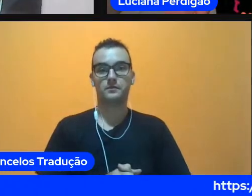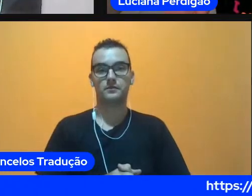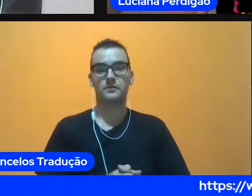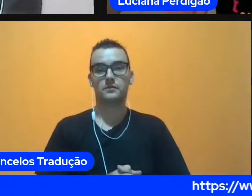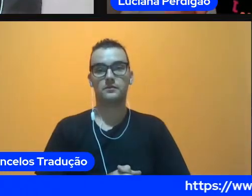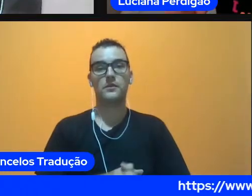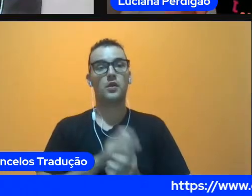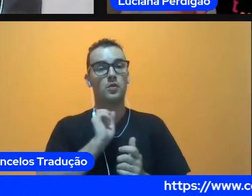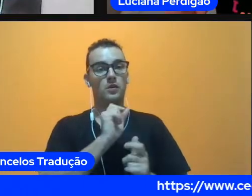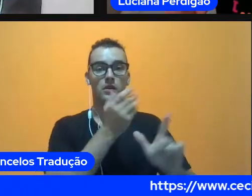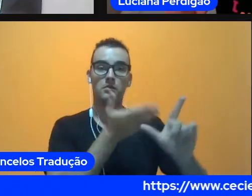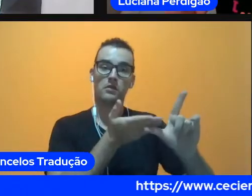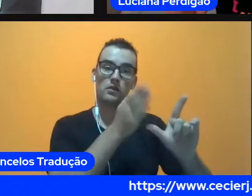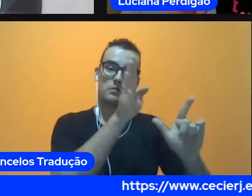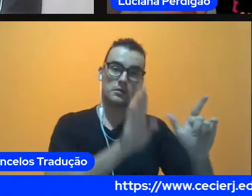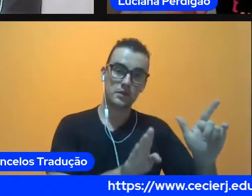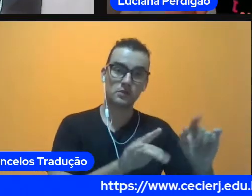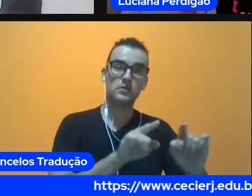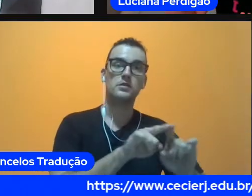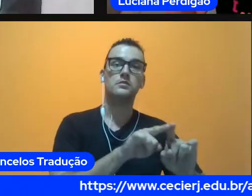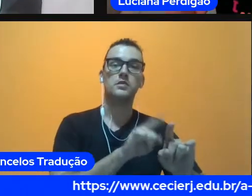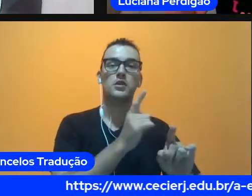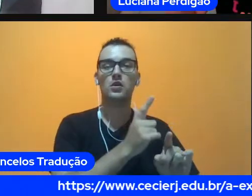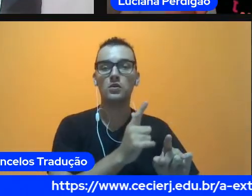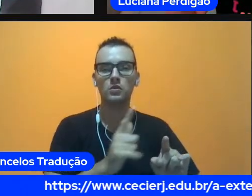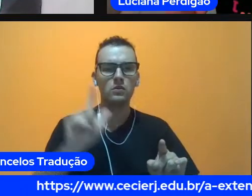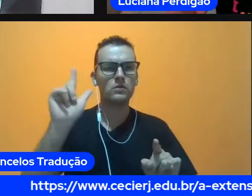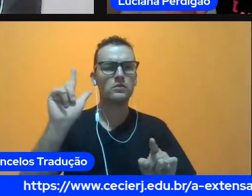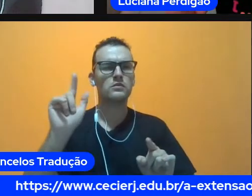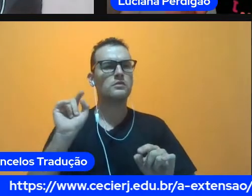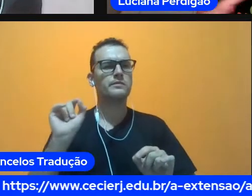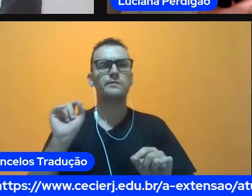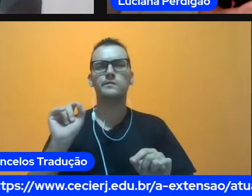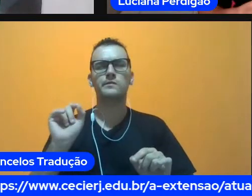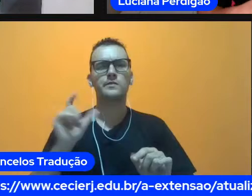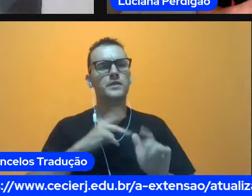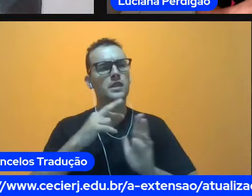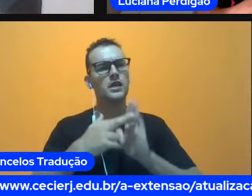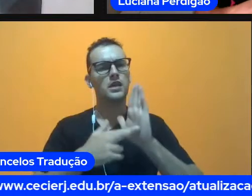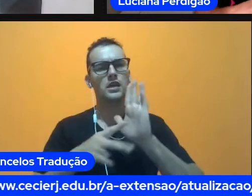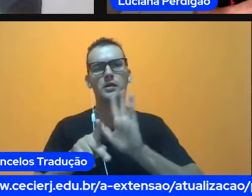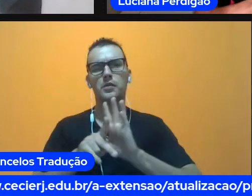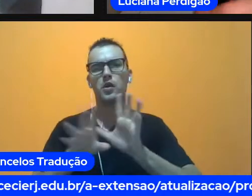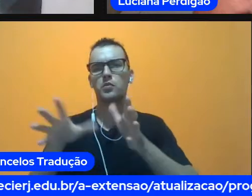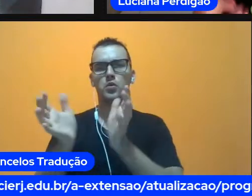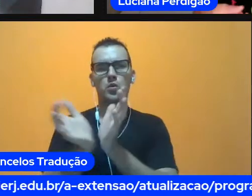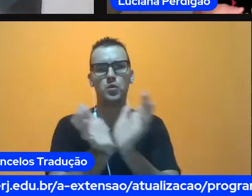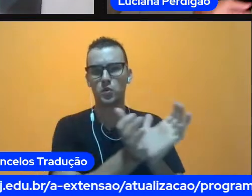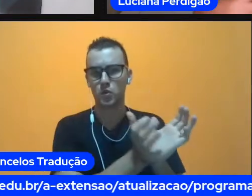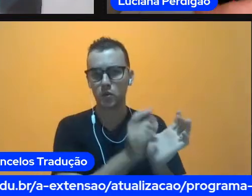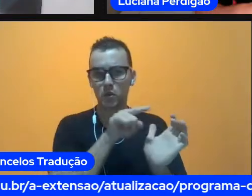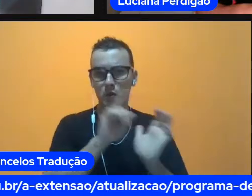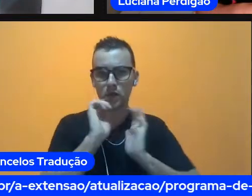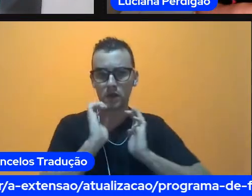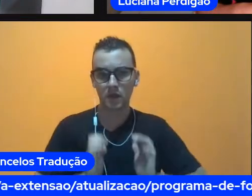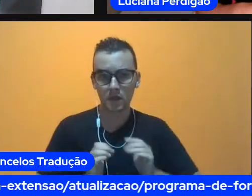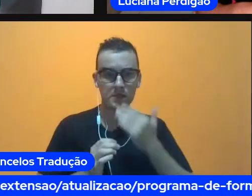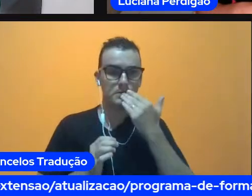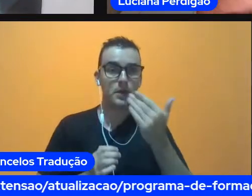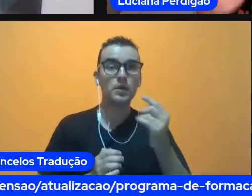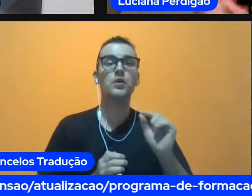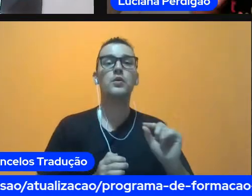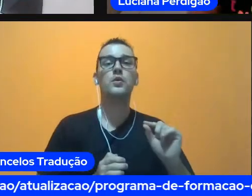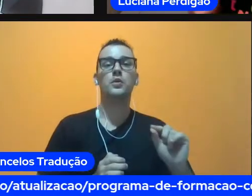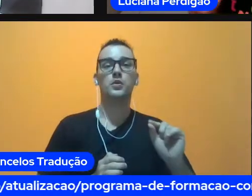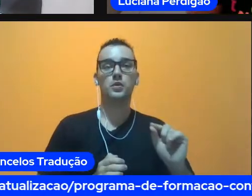tanto a Plataforma Brasil e parece que alguns regulamentos dos conselhos de ética pedem